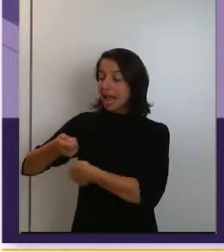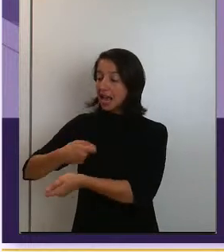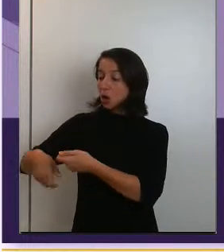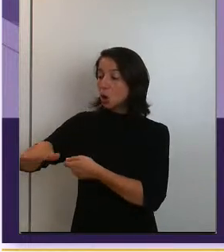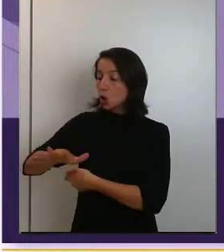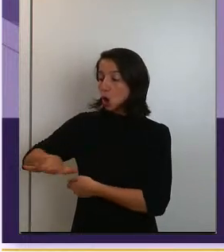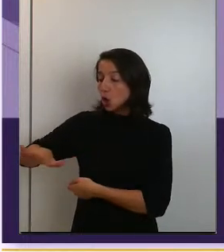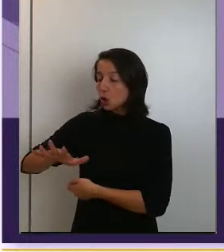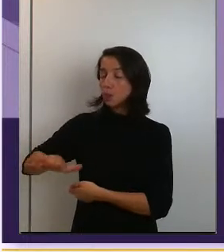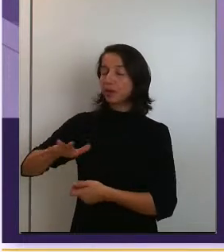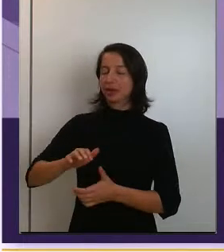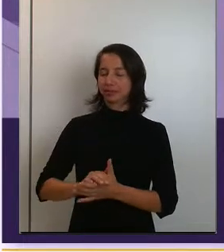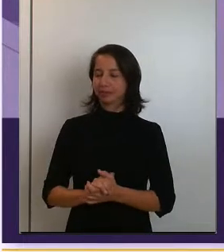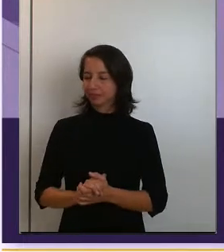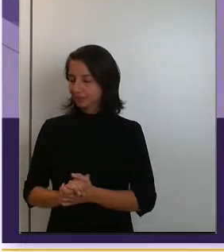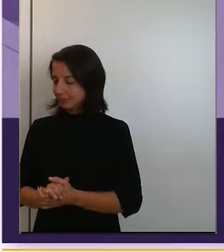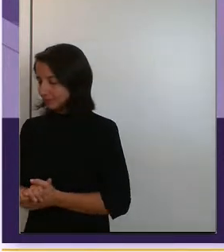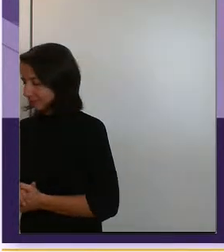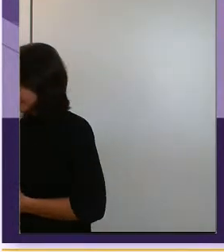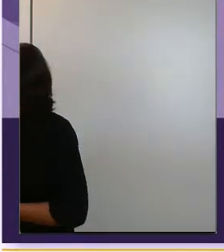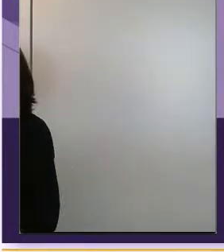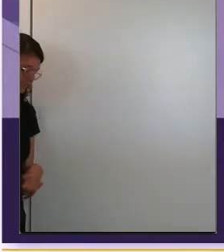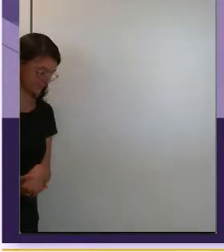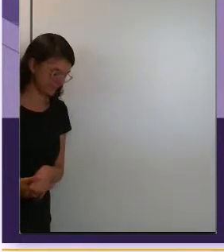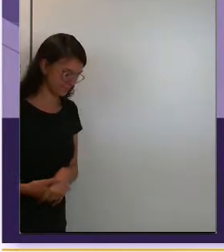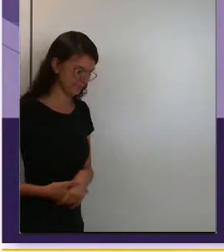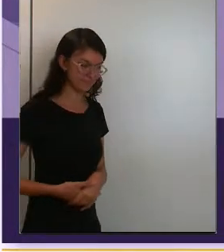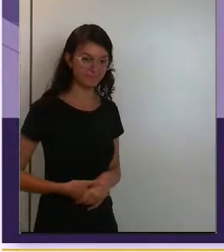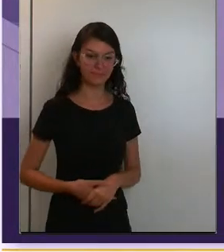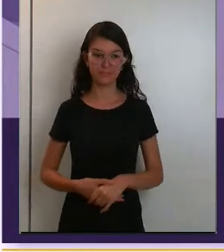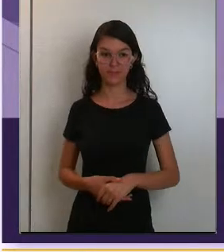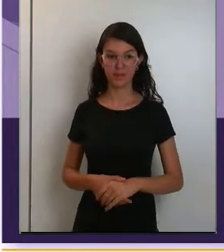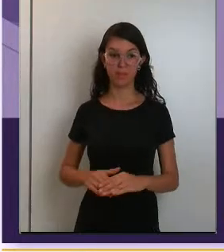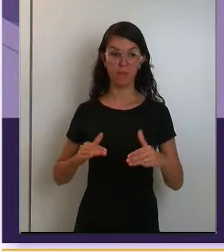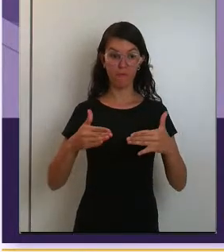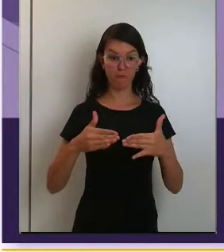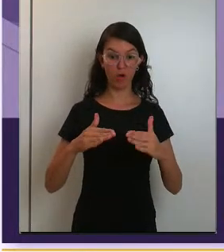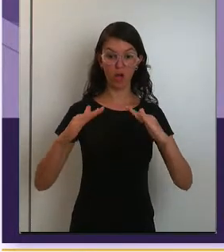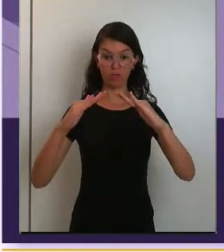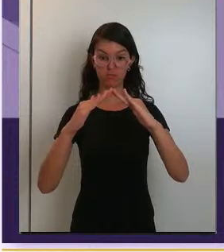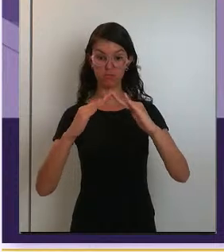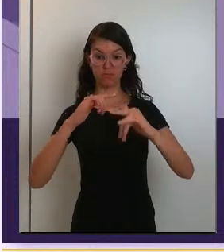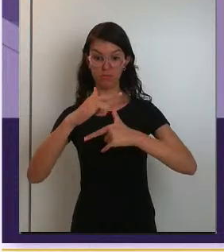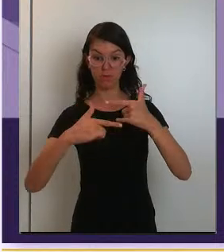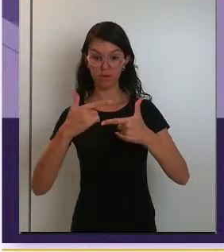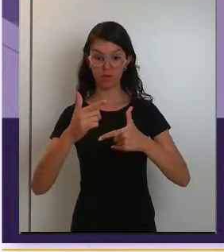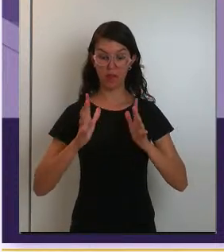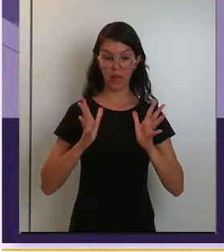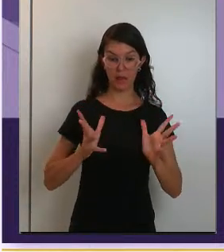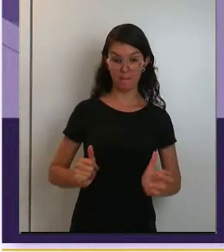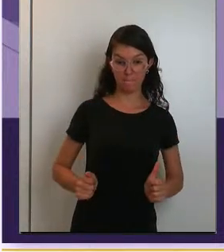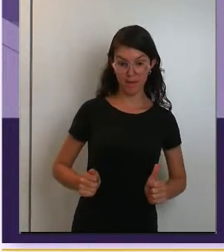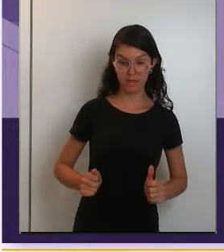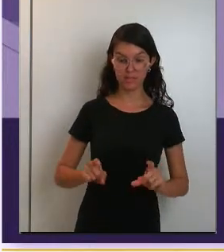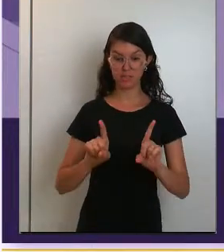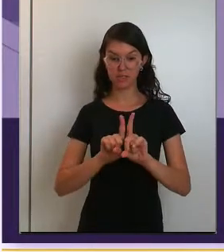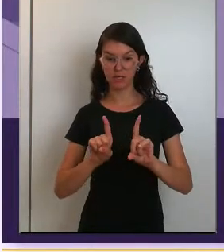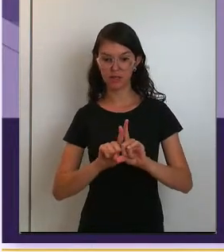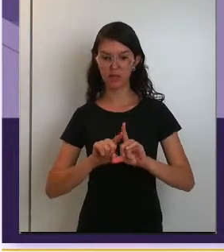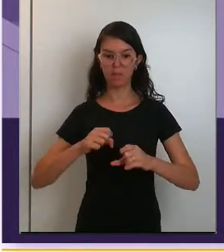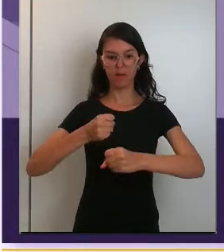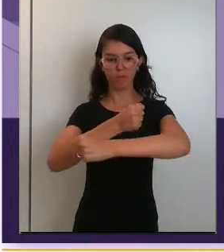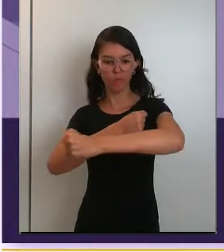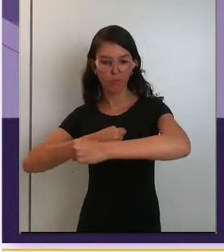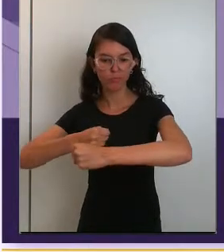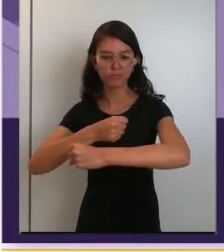serviços manufatureiros, ou funções ligadas muito diretamente a tarefas domésticas, tais como limpeza, serviços de cozinha, de